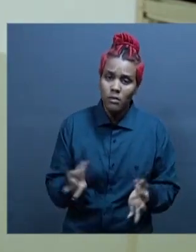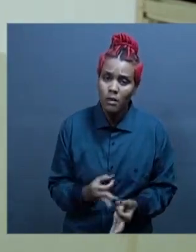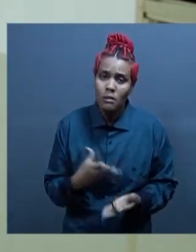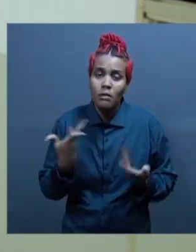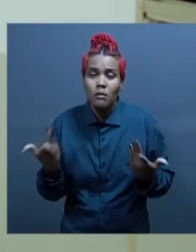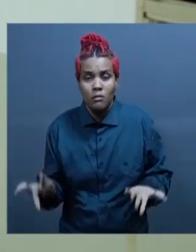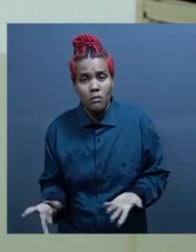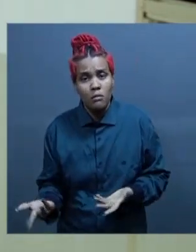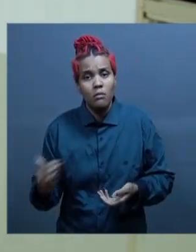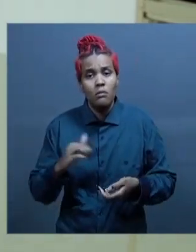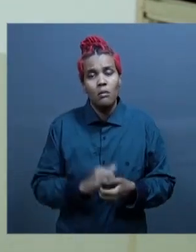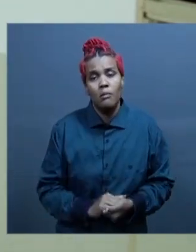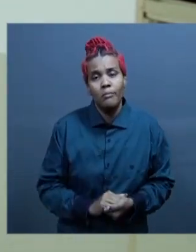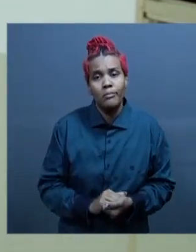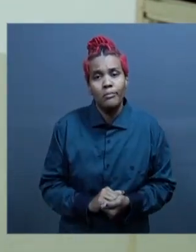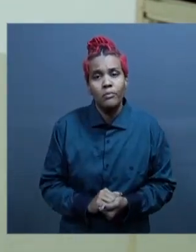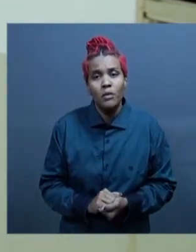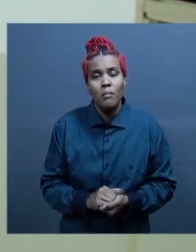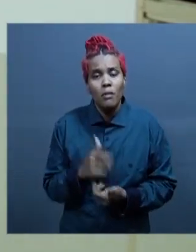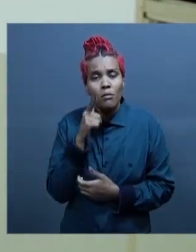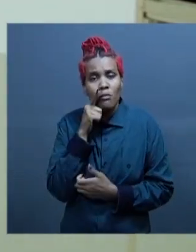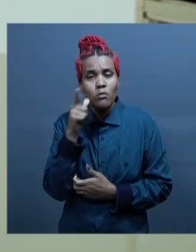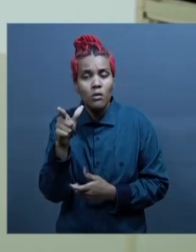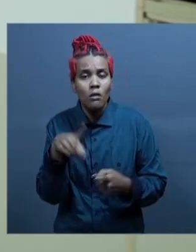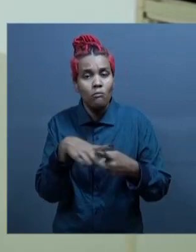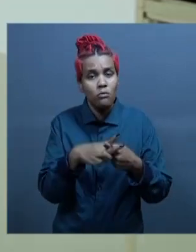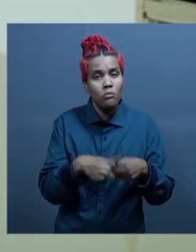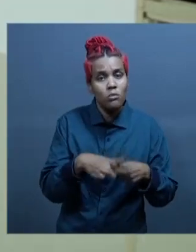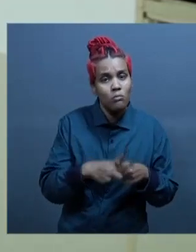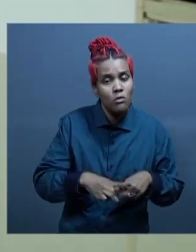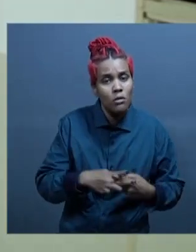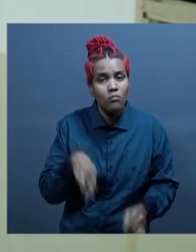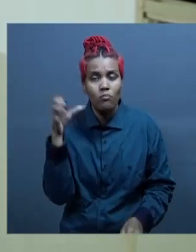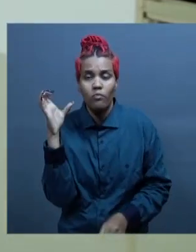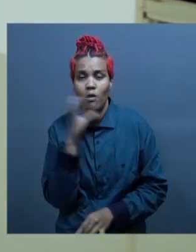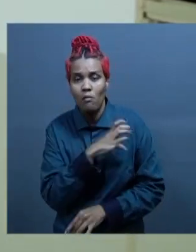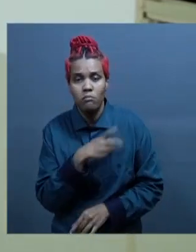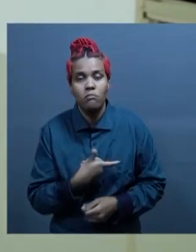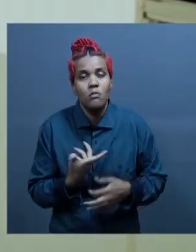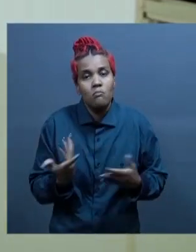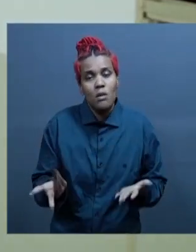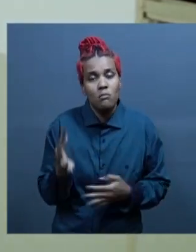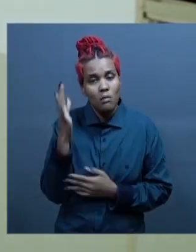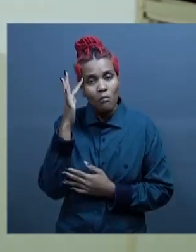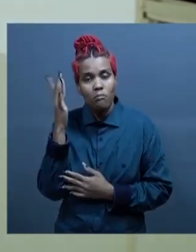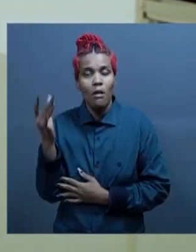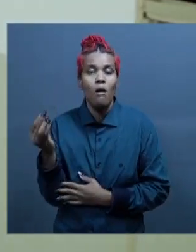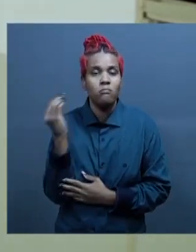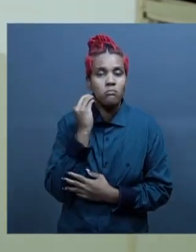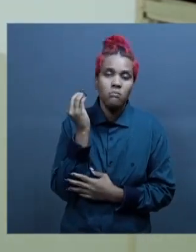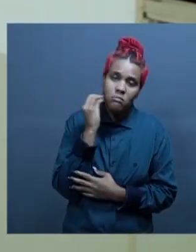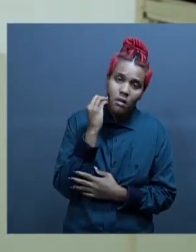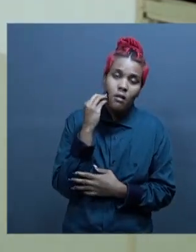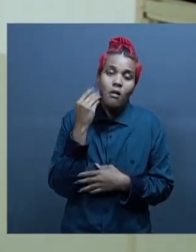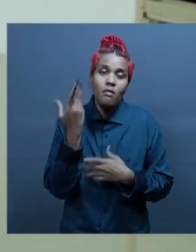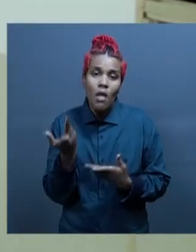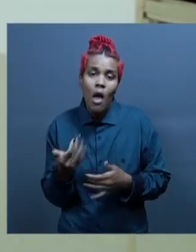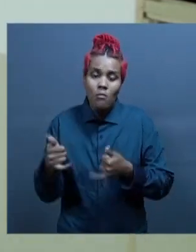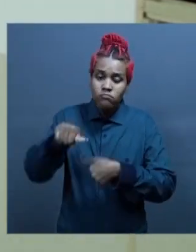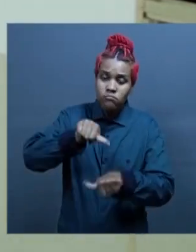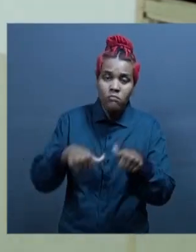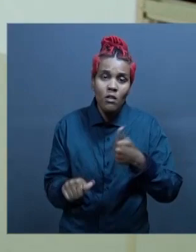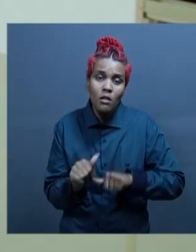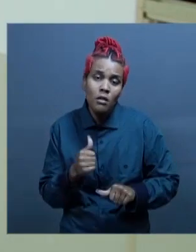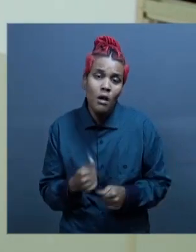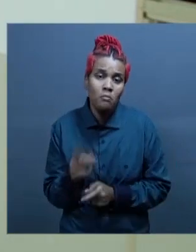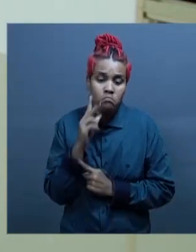de locomoção da gente conseguir fazer essa manutenção cool com mais agilidade mas a idéia é testar fazer o teste avaliar e verificar